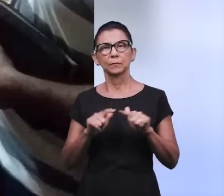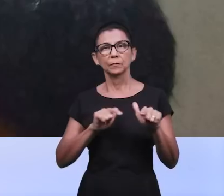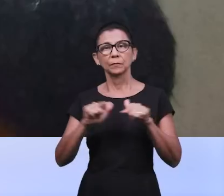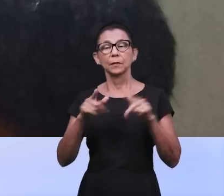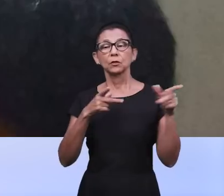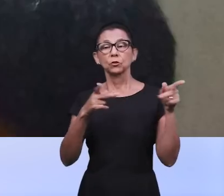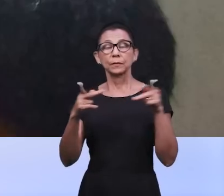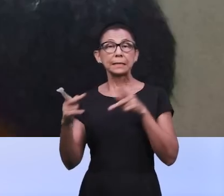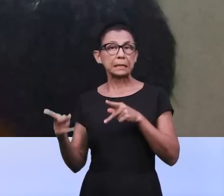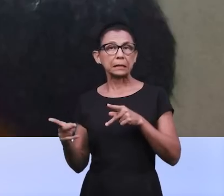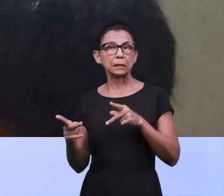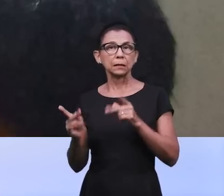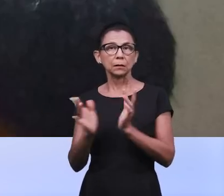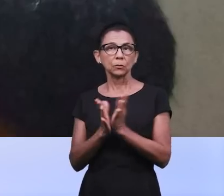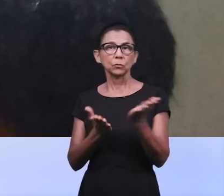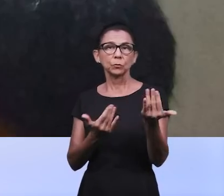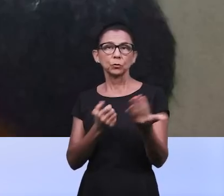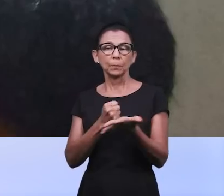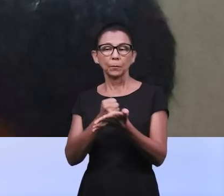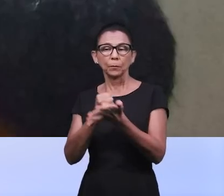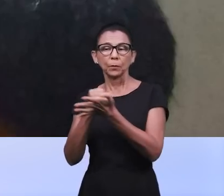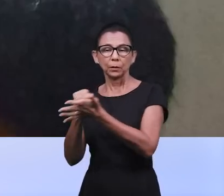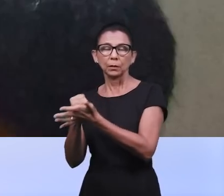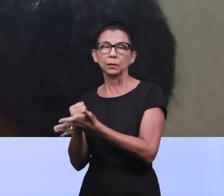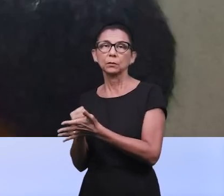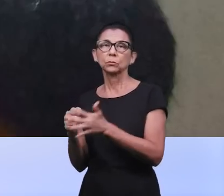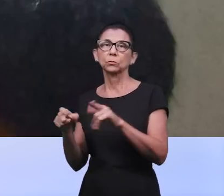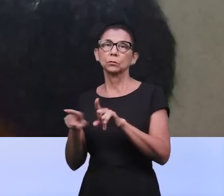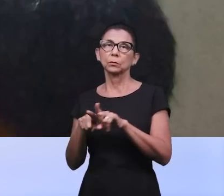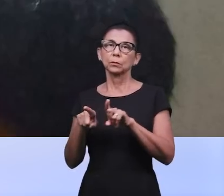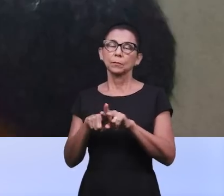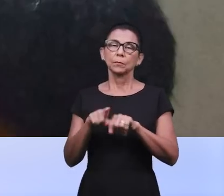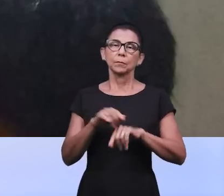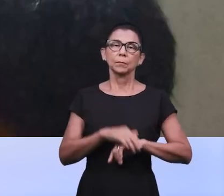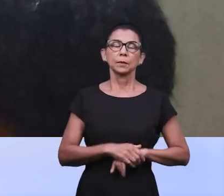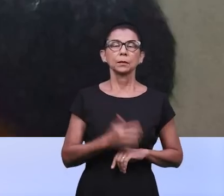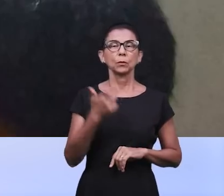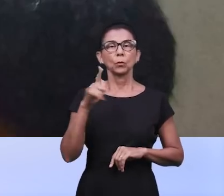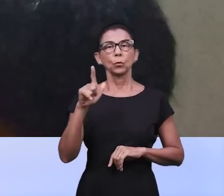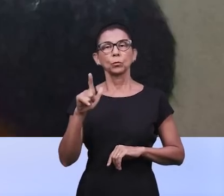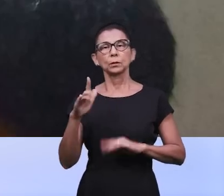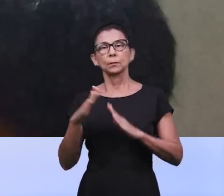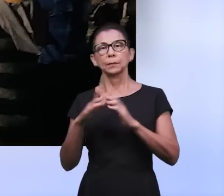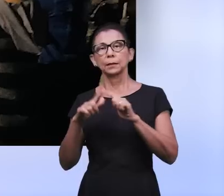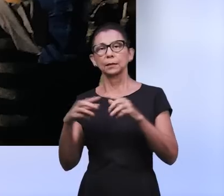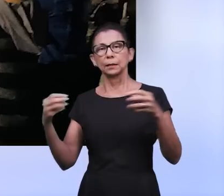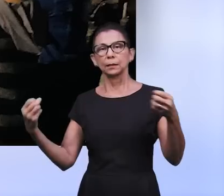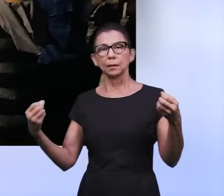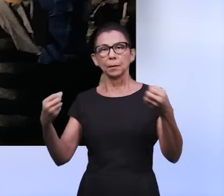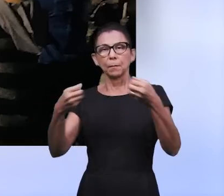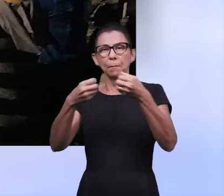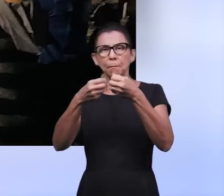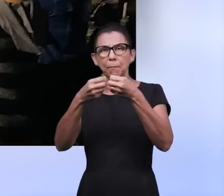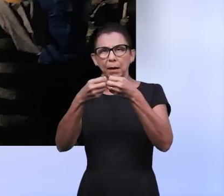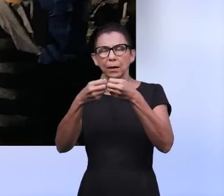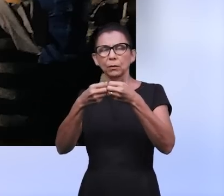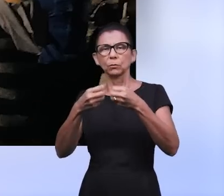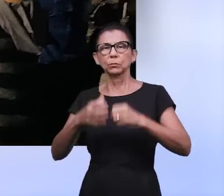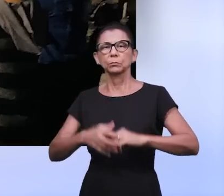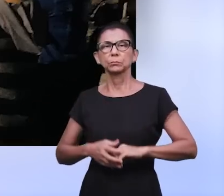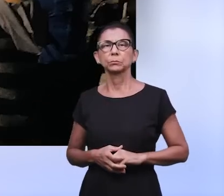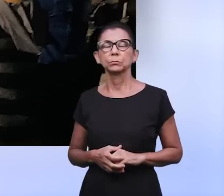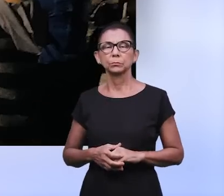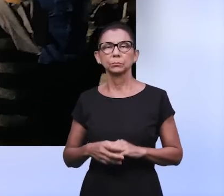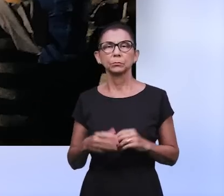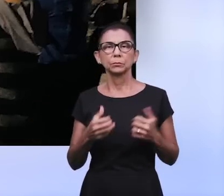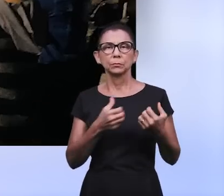jovens. Esse mesmo trabalho foi realizado também pelos membros ali da ICM Três Poços. E foi realizado pelos membros